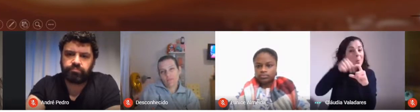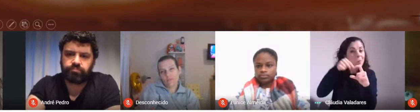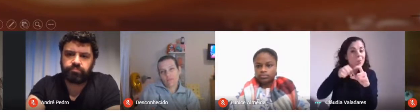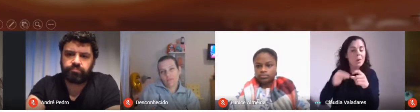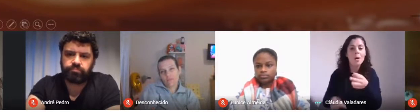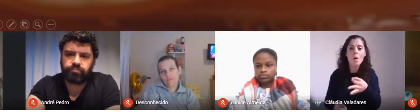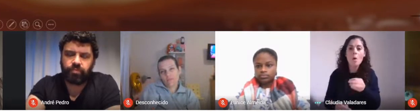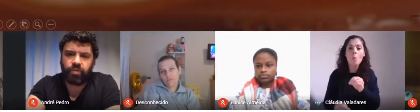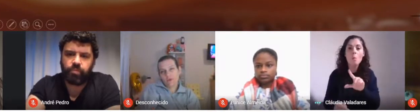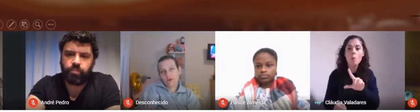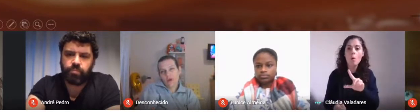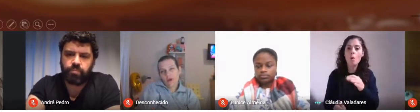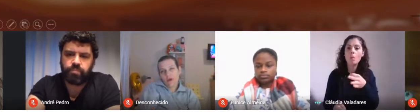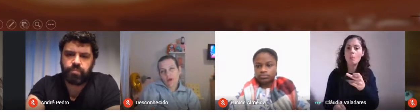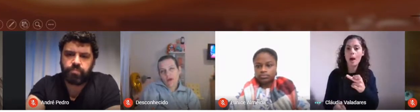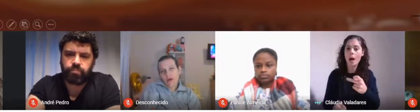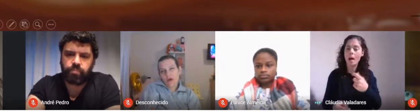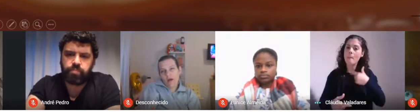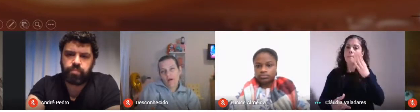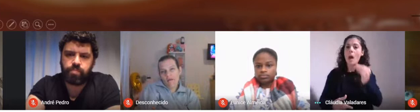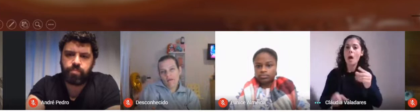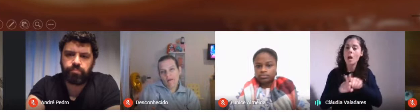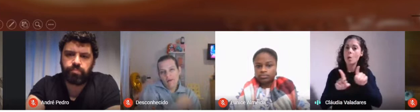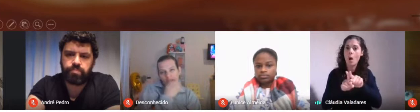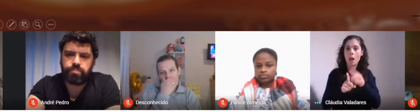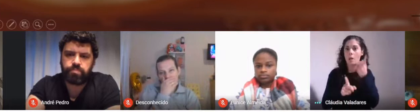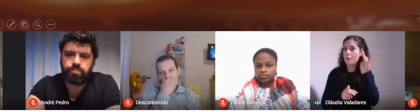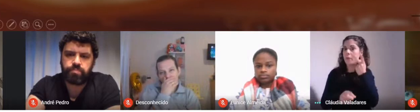viva, é vital.